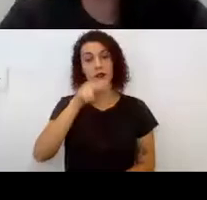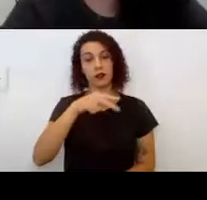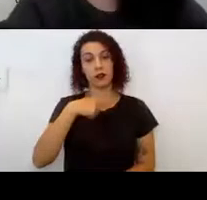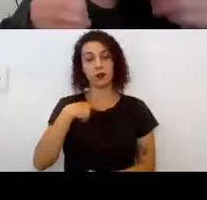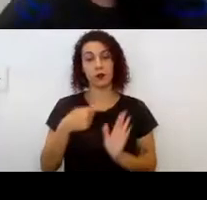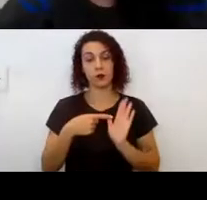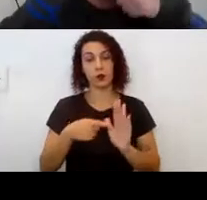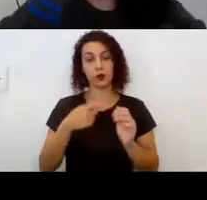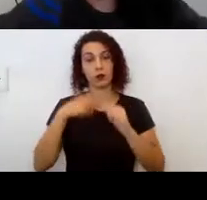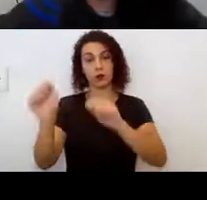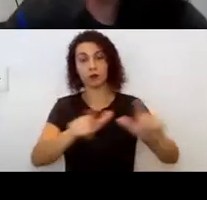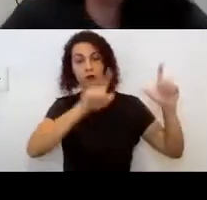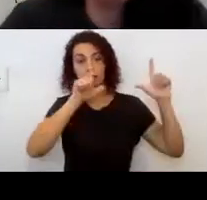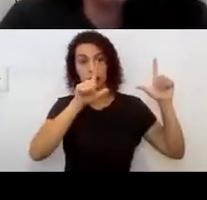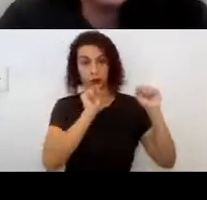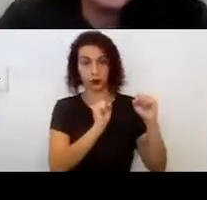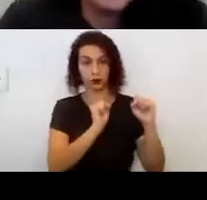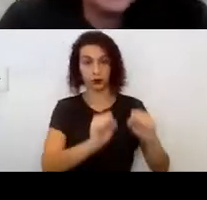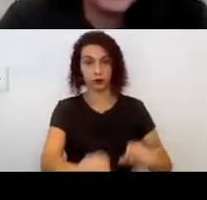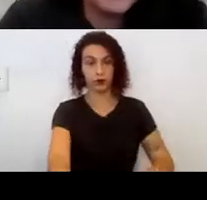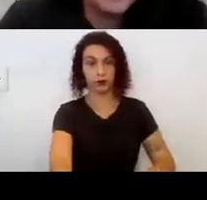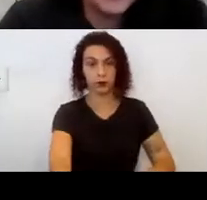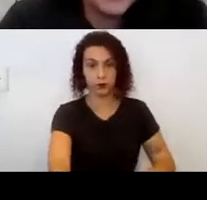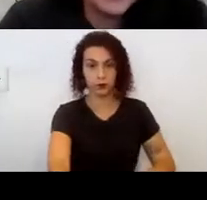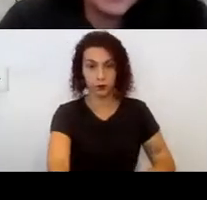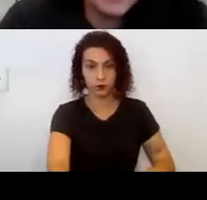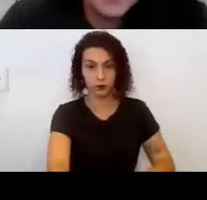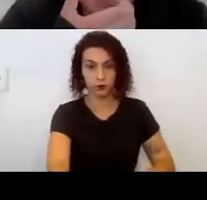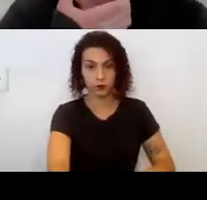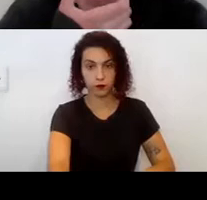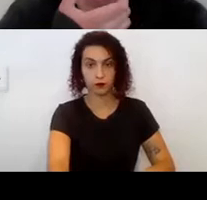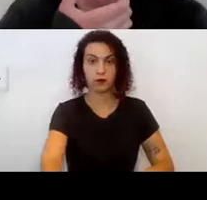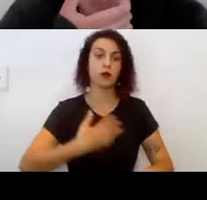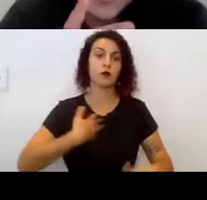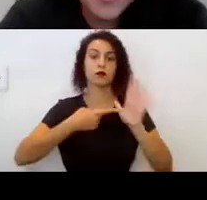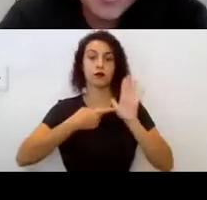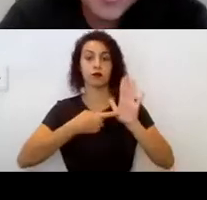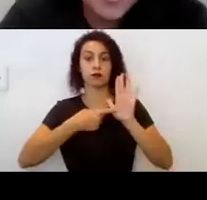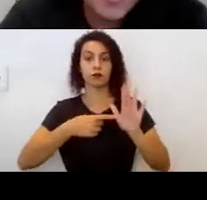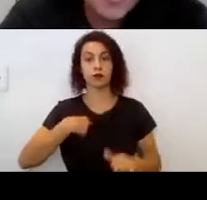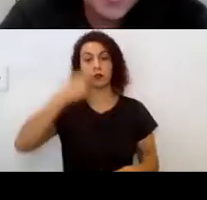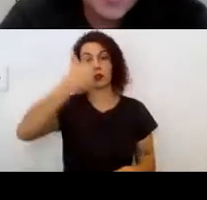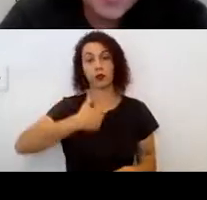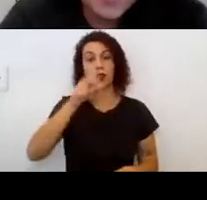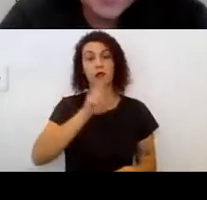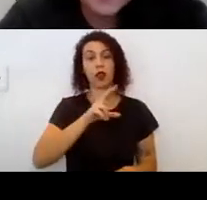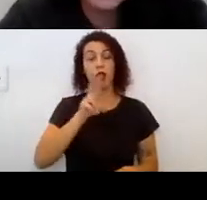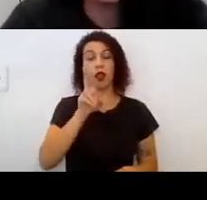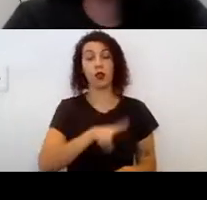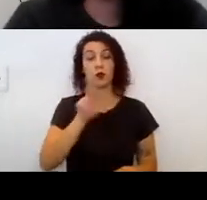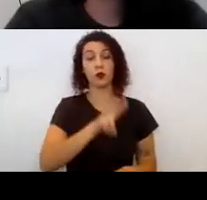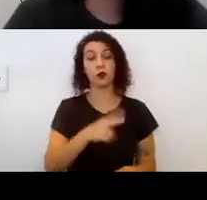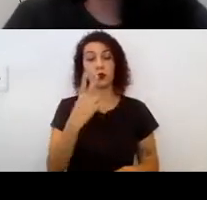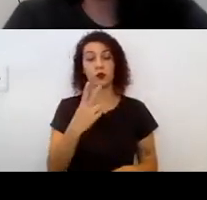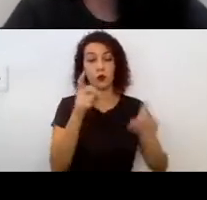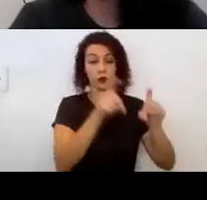e fala para e para apresentar aqui eu estou com dois computadores Então se